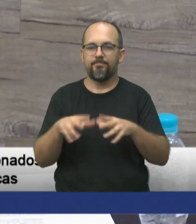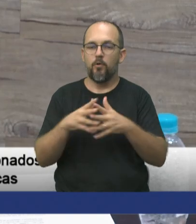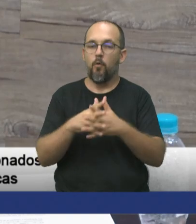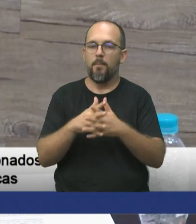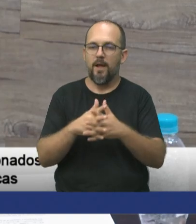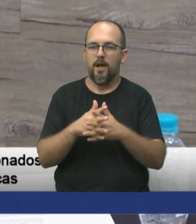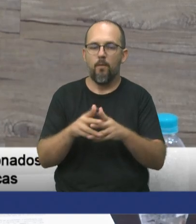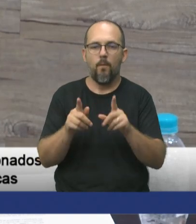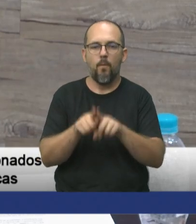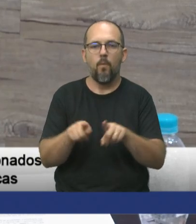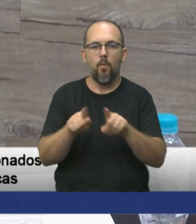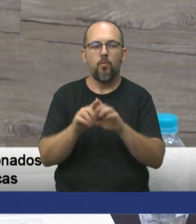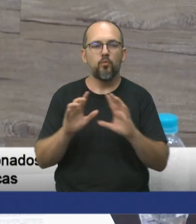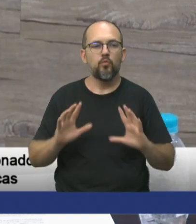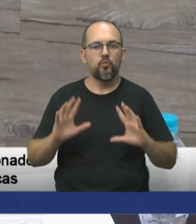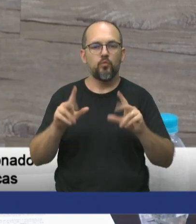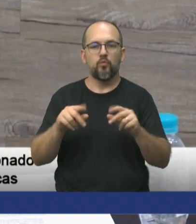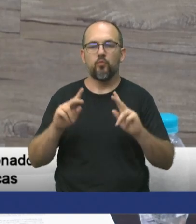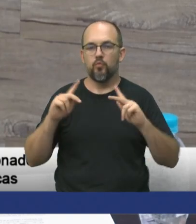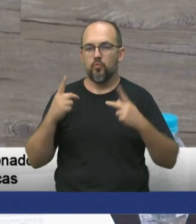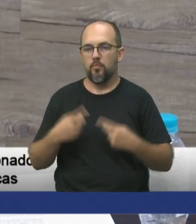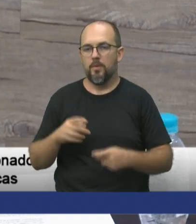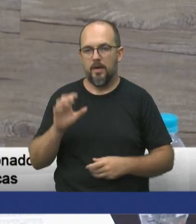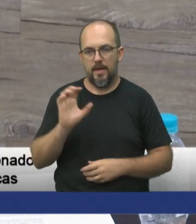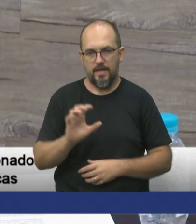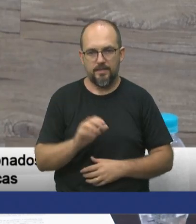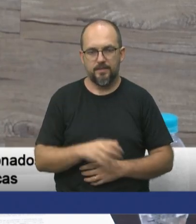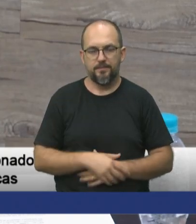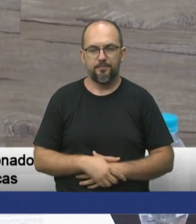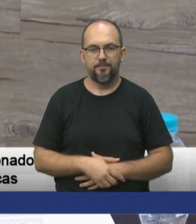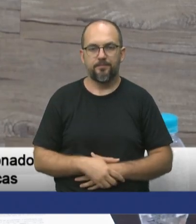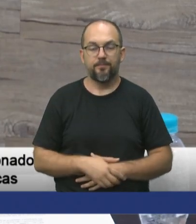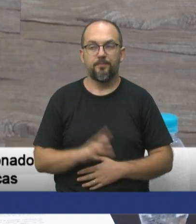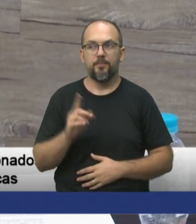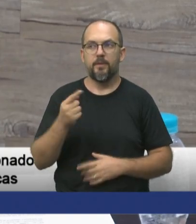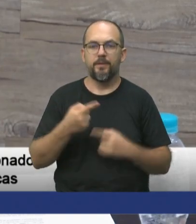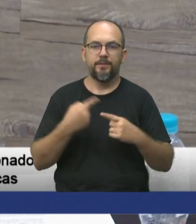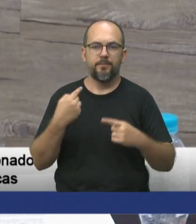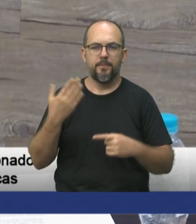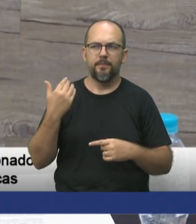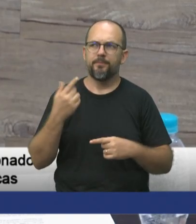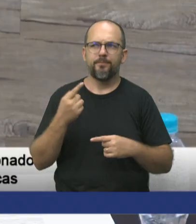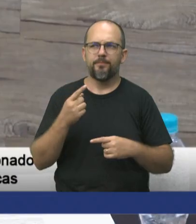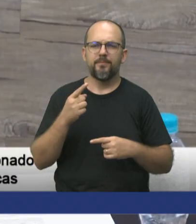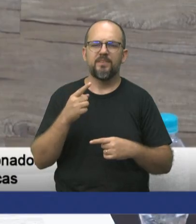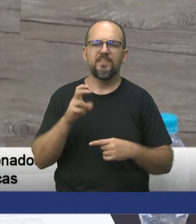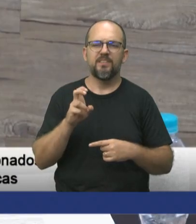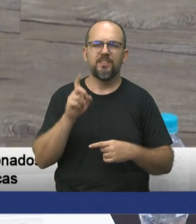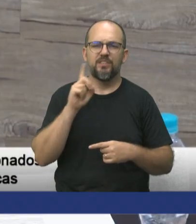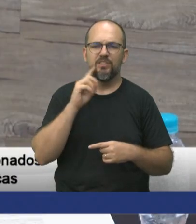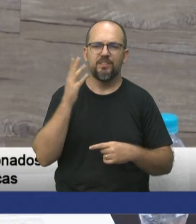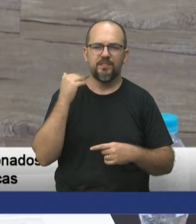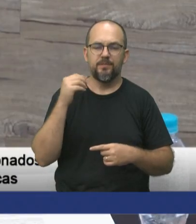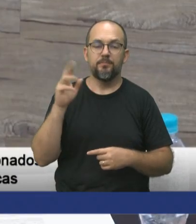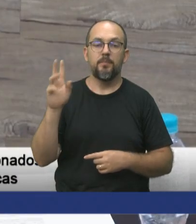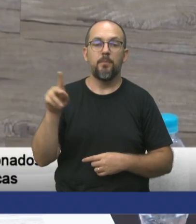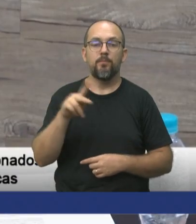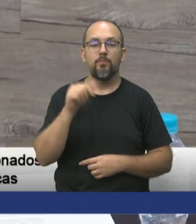como todo ser humano assim o é. Semana passada, aliás, quinzena passada, a gente atendeu uma